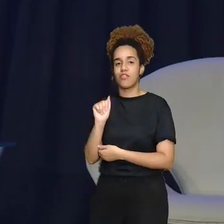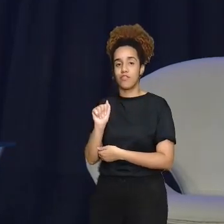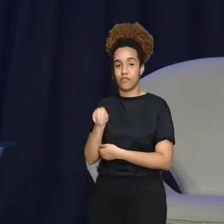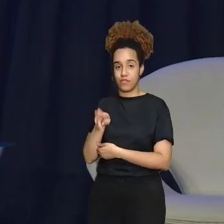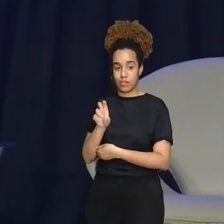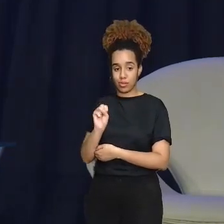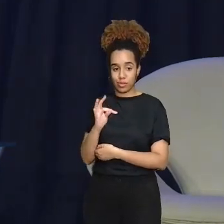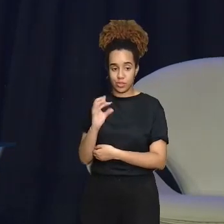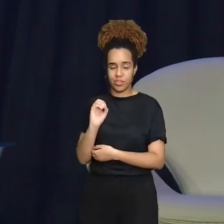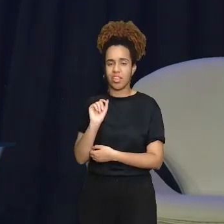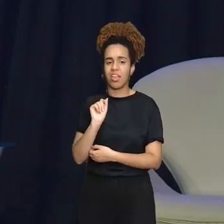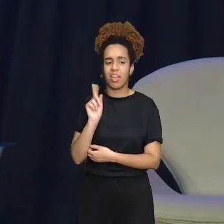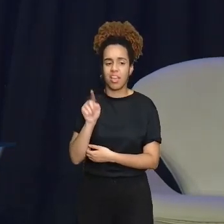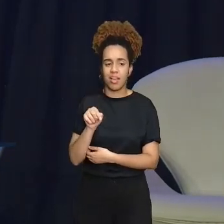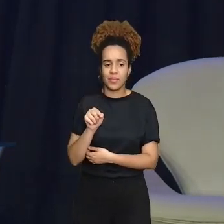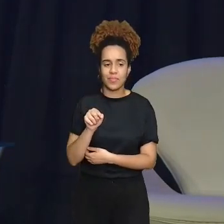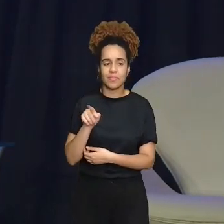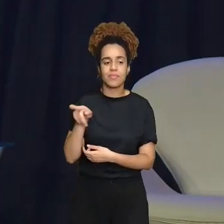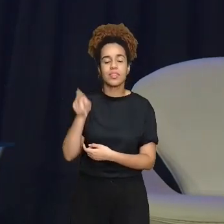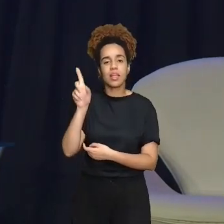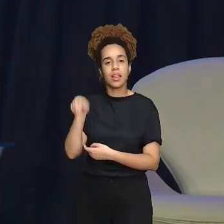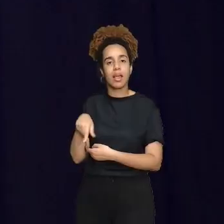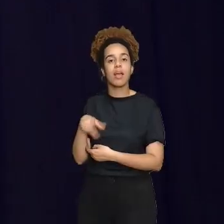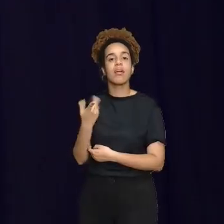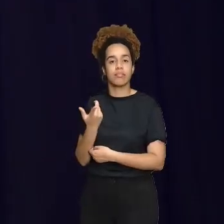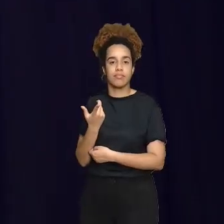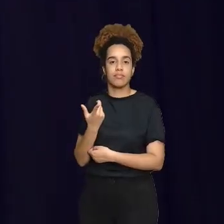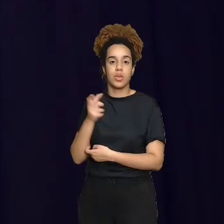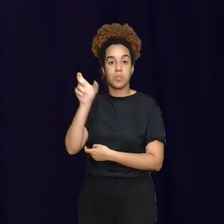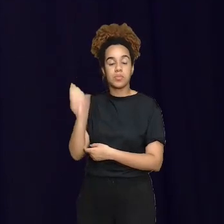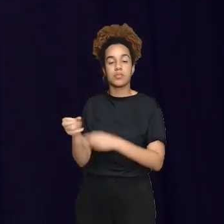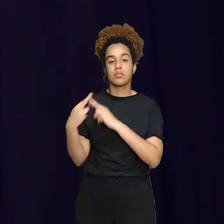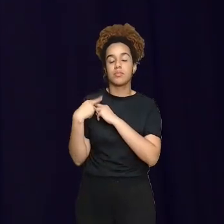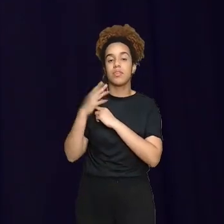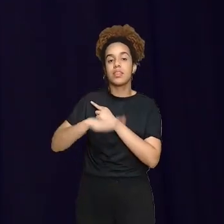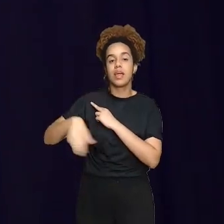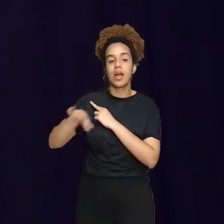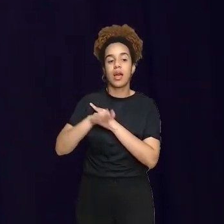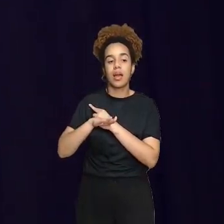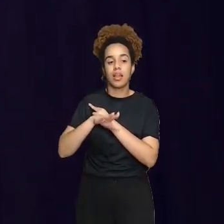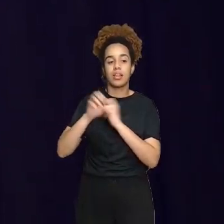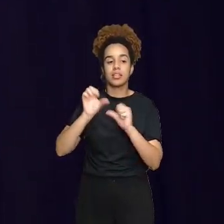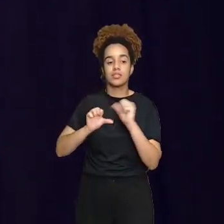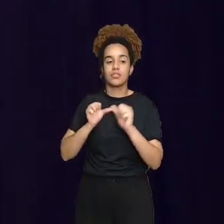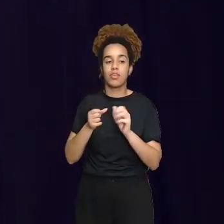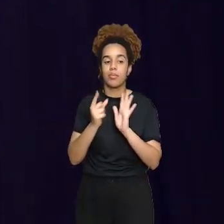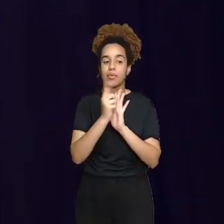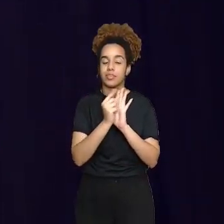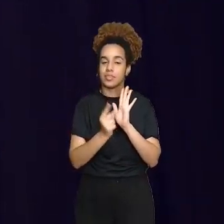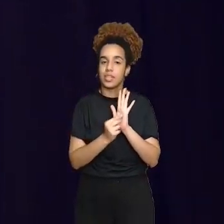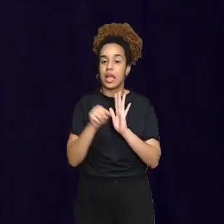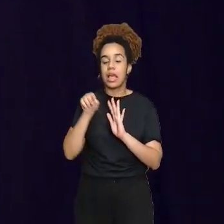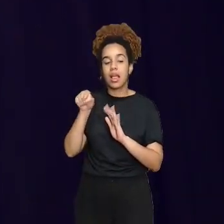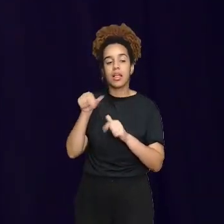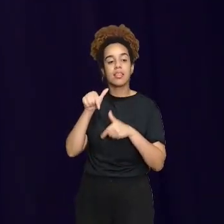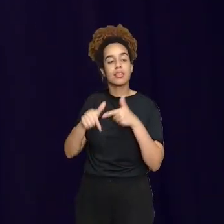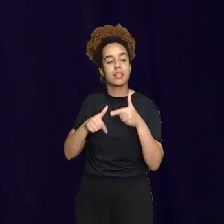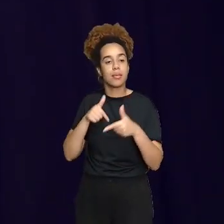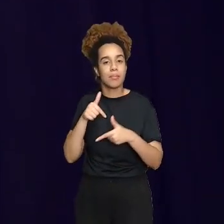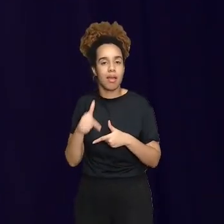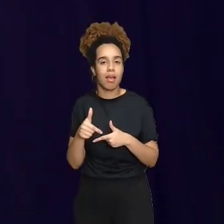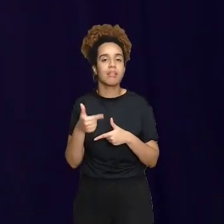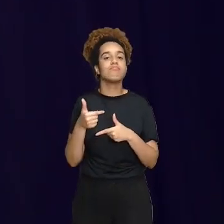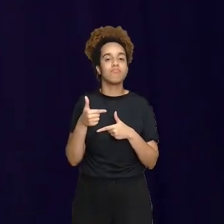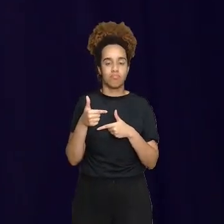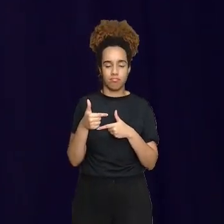Fausto Vanin. Ele é um agente de transformação digital. Ele atua, eu vou ler. Ele atua em iniciativas